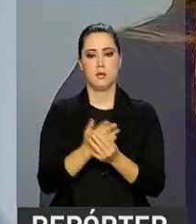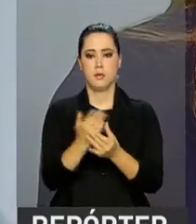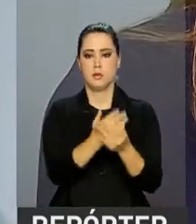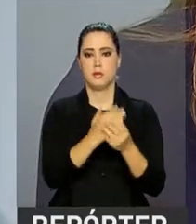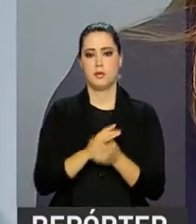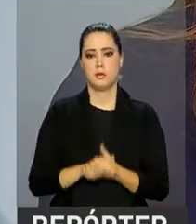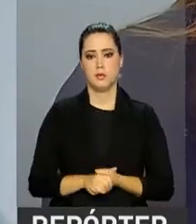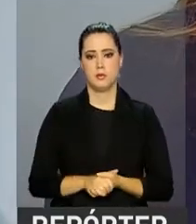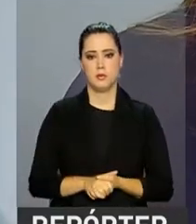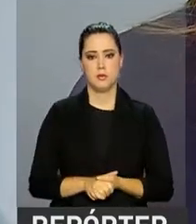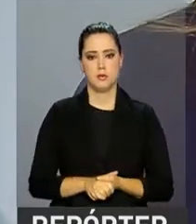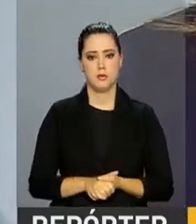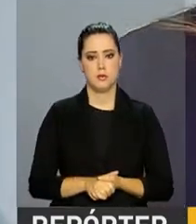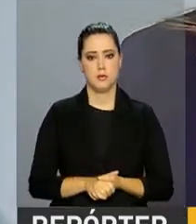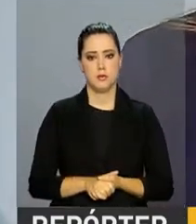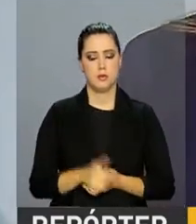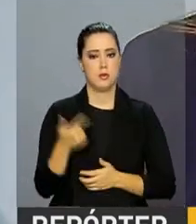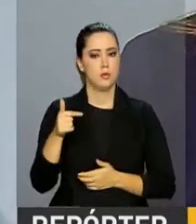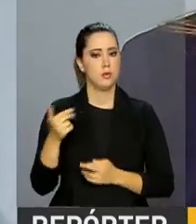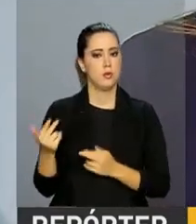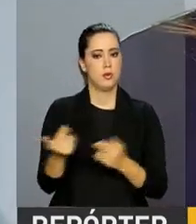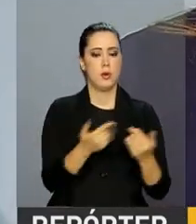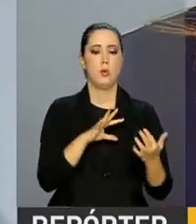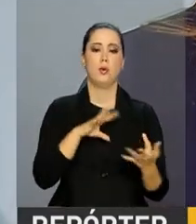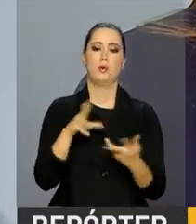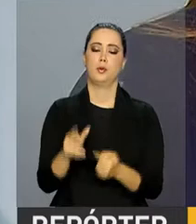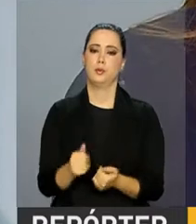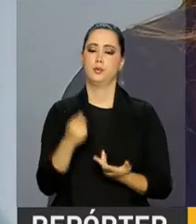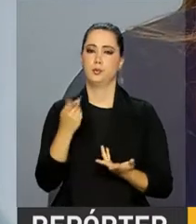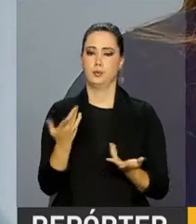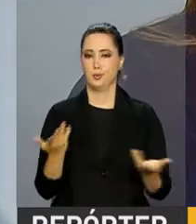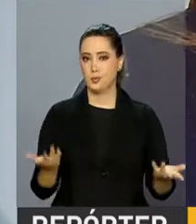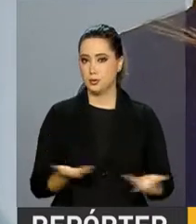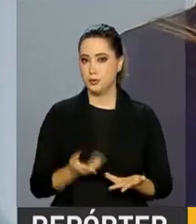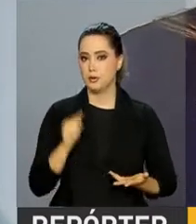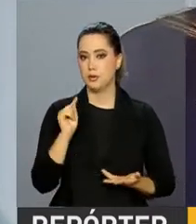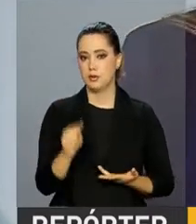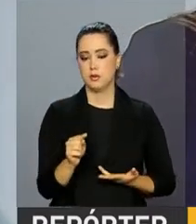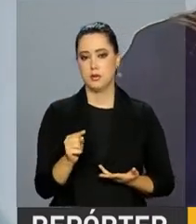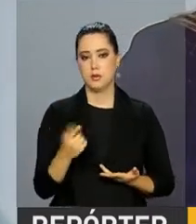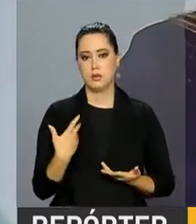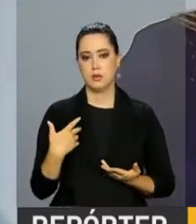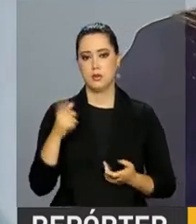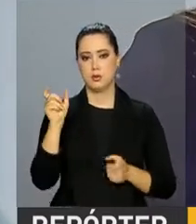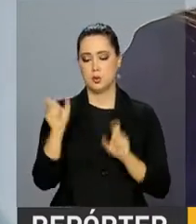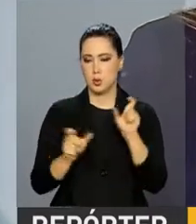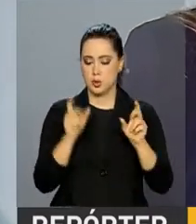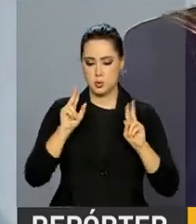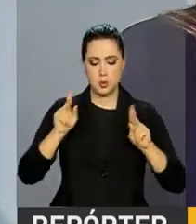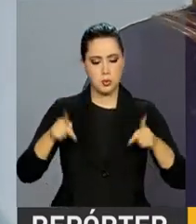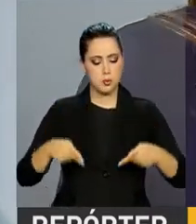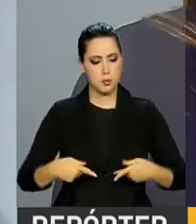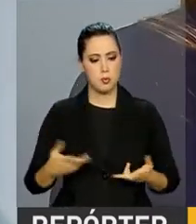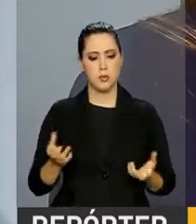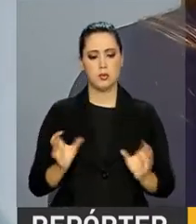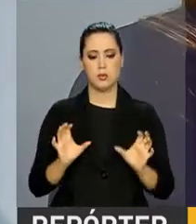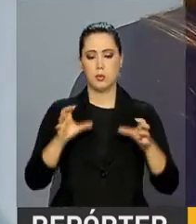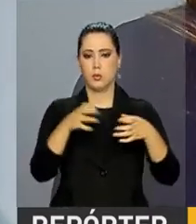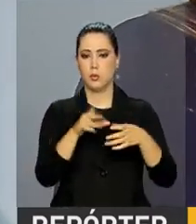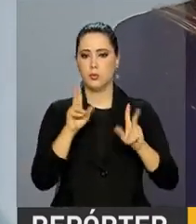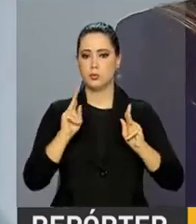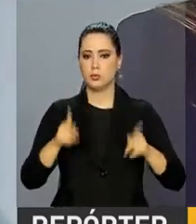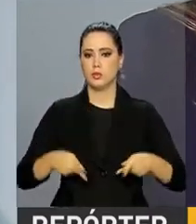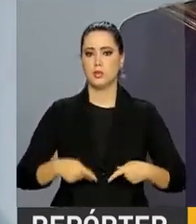coisa que não tem similar no mundo. E a estrutura humana e de estrutura